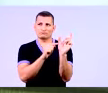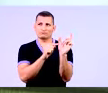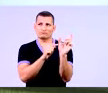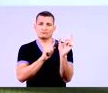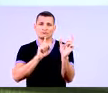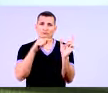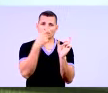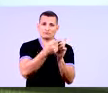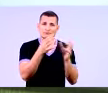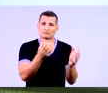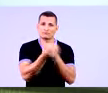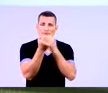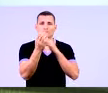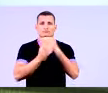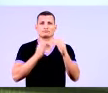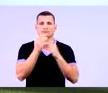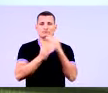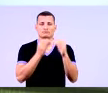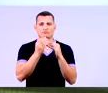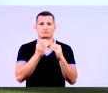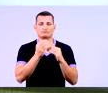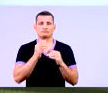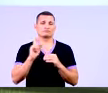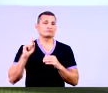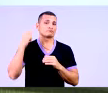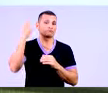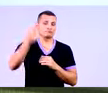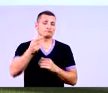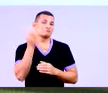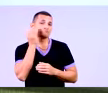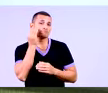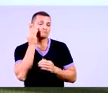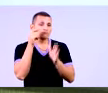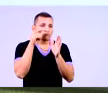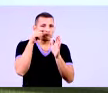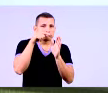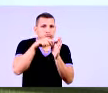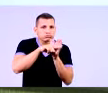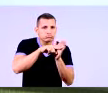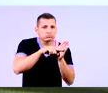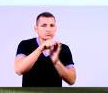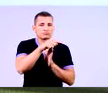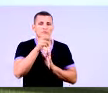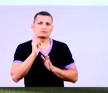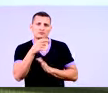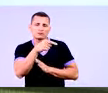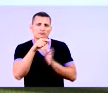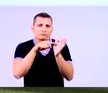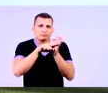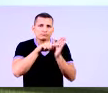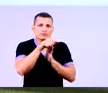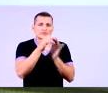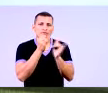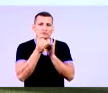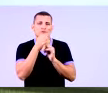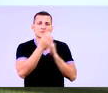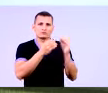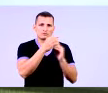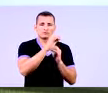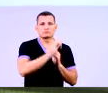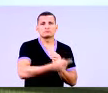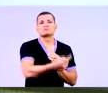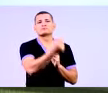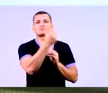depois salvar ela no banco de dados para consulta posterior todas as vezes que o cônsul para aquela informação do banco de dados ele traz a informação